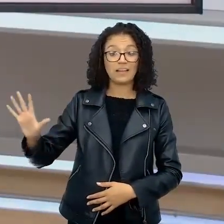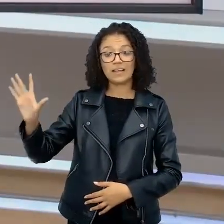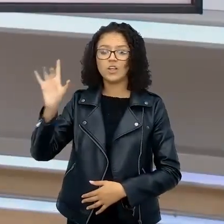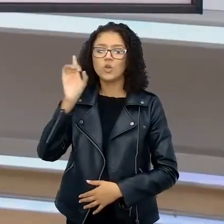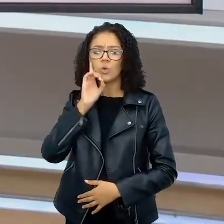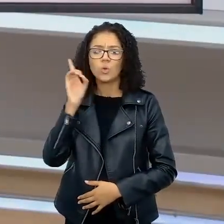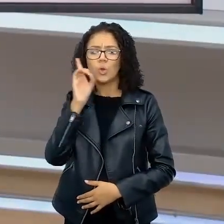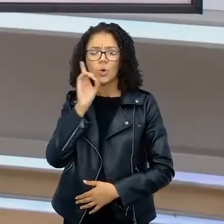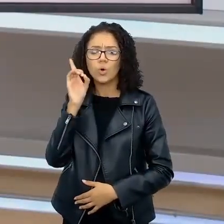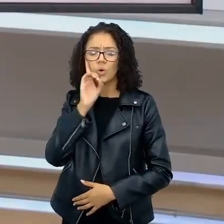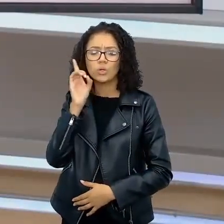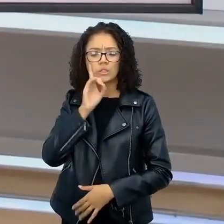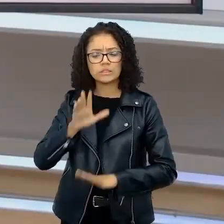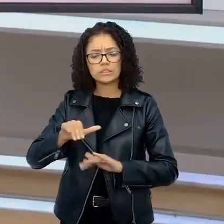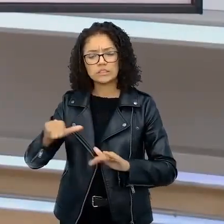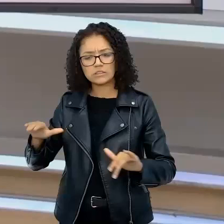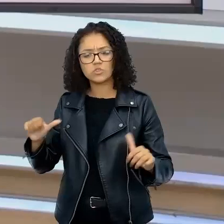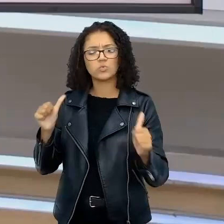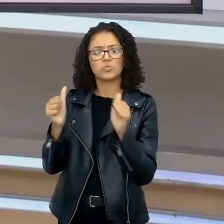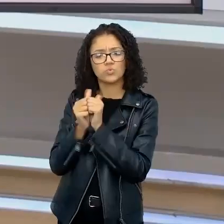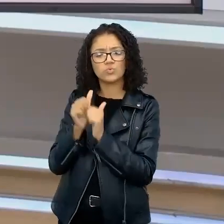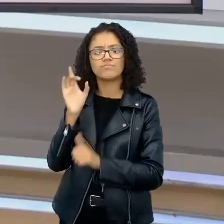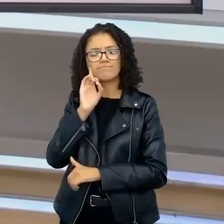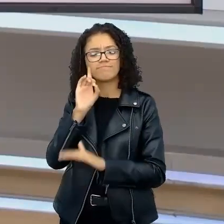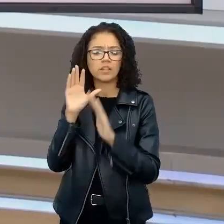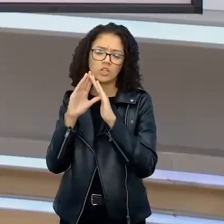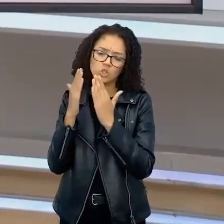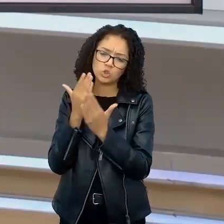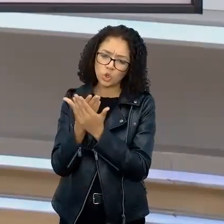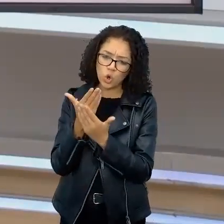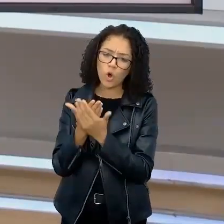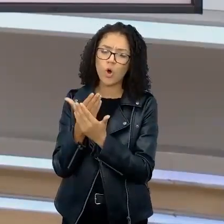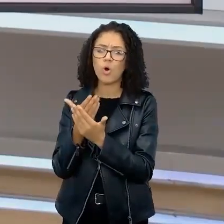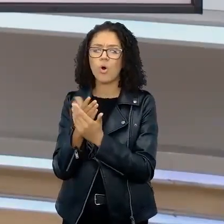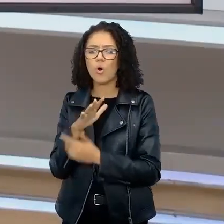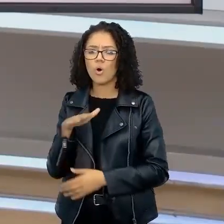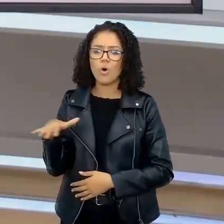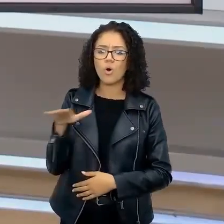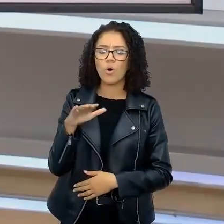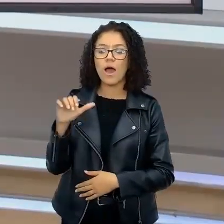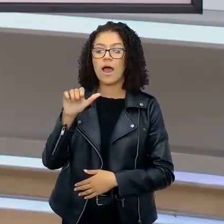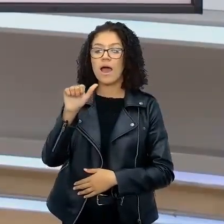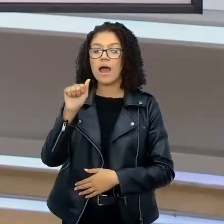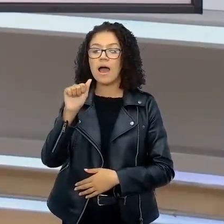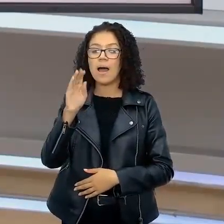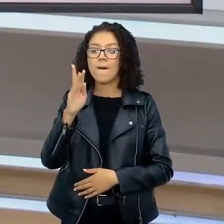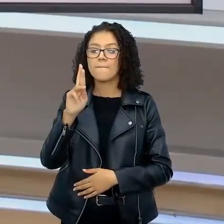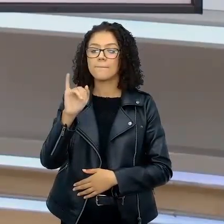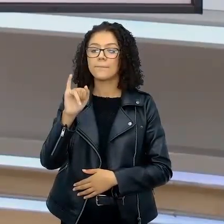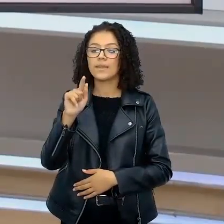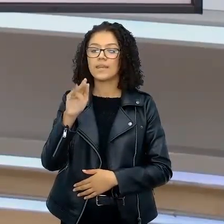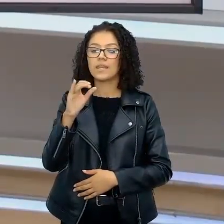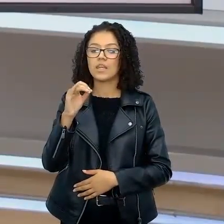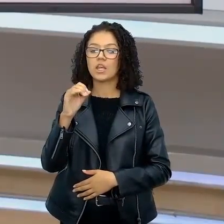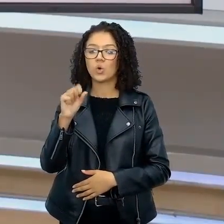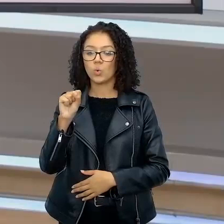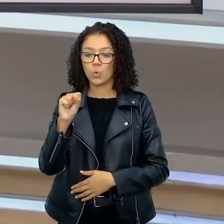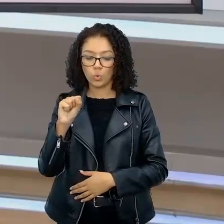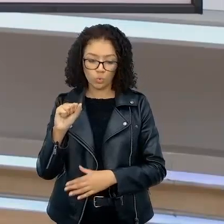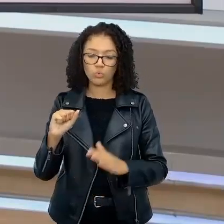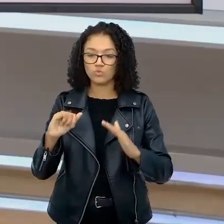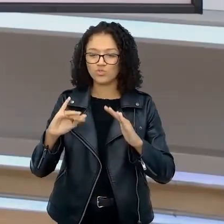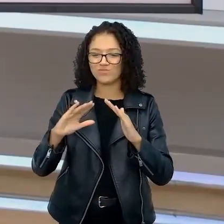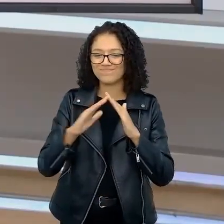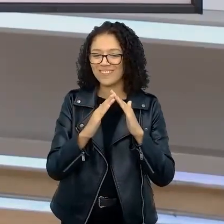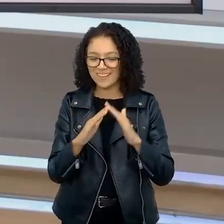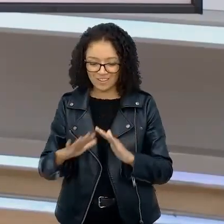diariamente essas crianças e adolescentes, então escolas, os abrigos, os contraturnos, né? Os